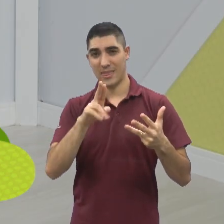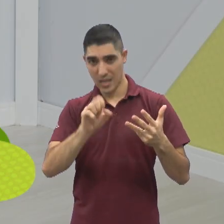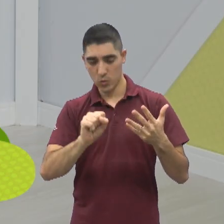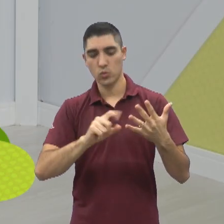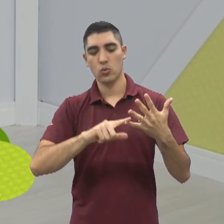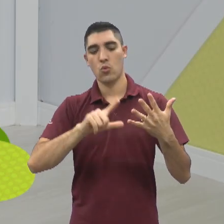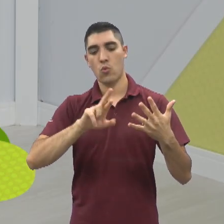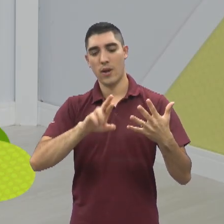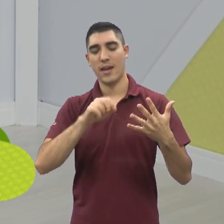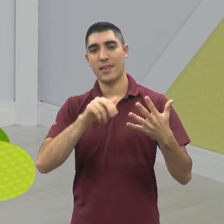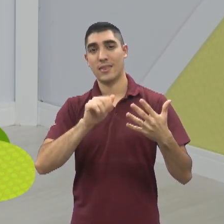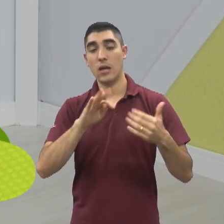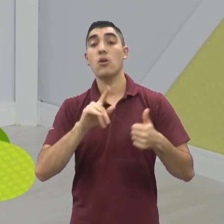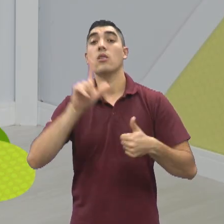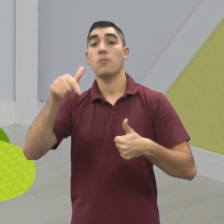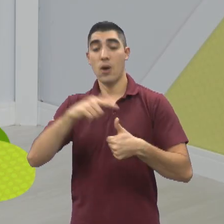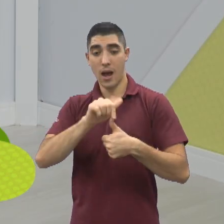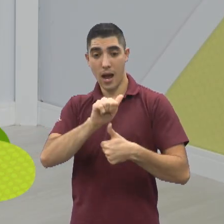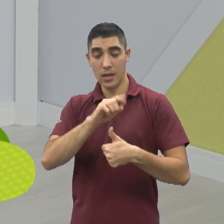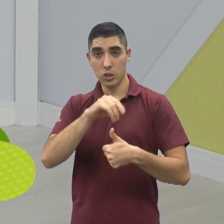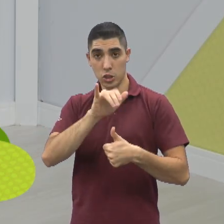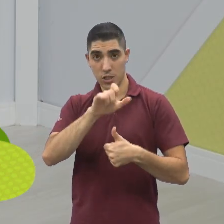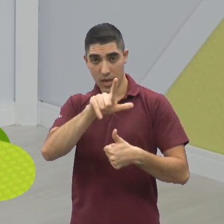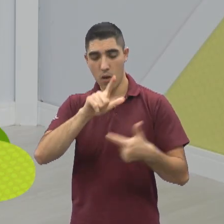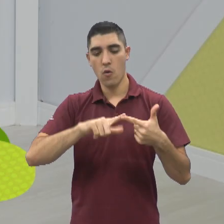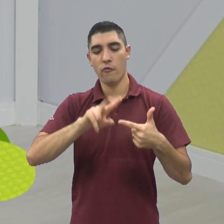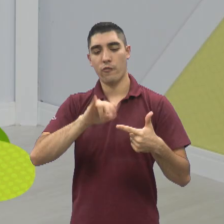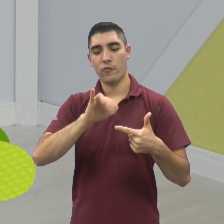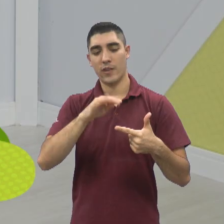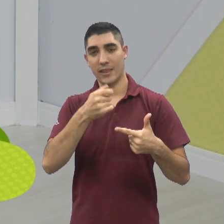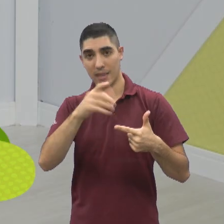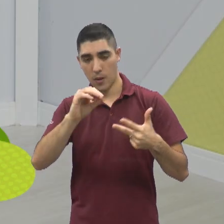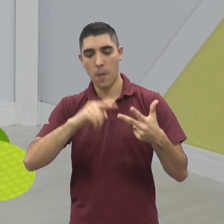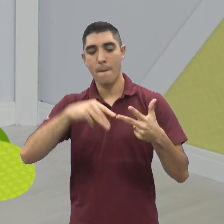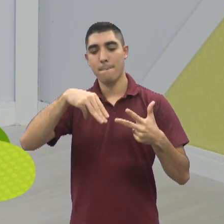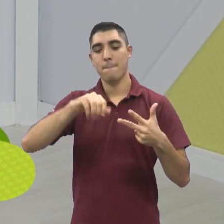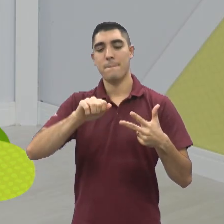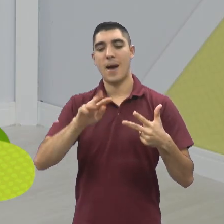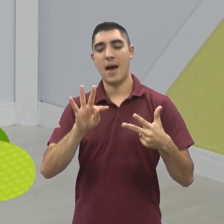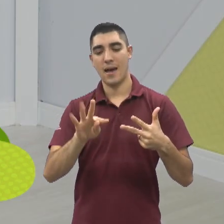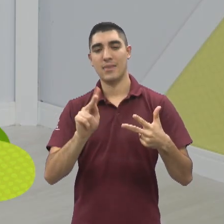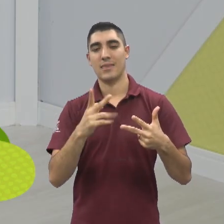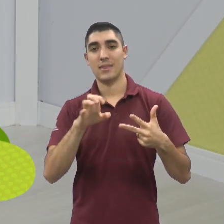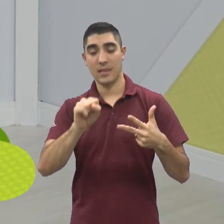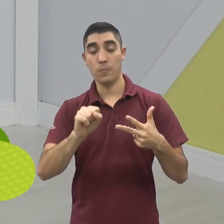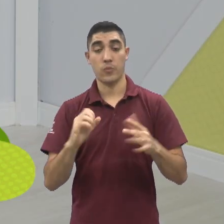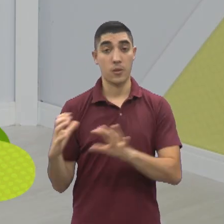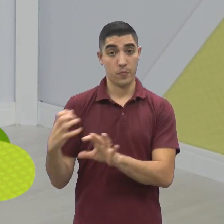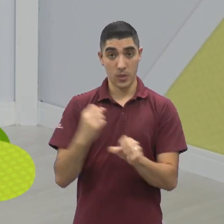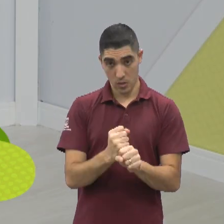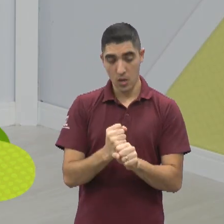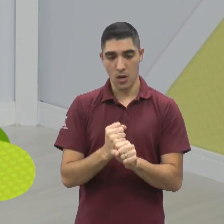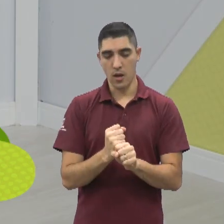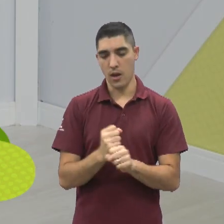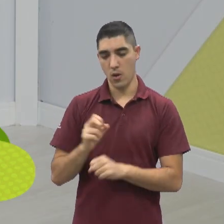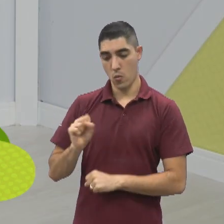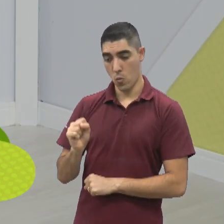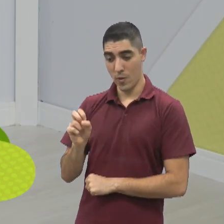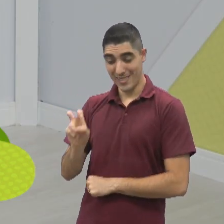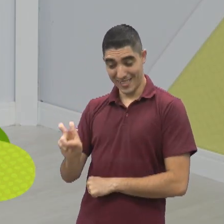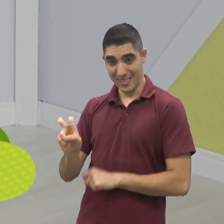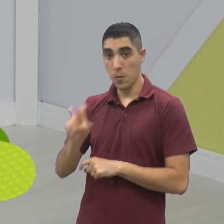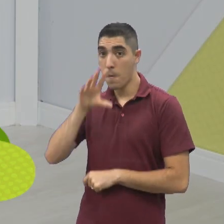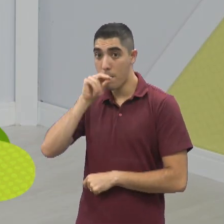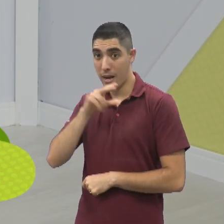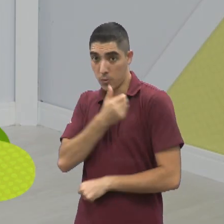Adiel, Vitão e o Matheus Leal. O jogo foi o seguinte, eu já falei, né, foi 85-81 para a equipe do Pato, mas o primeiro